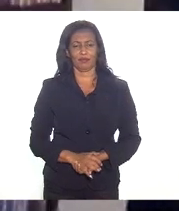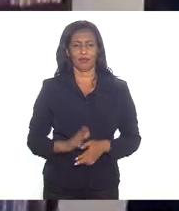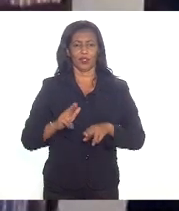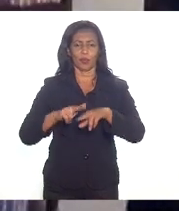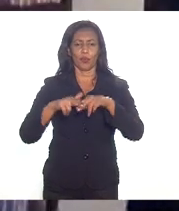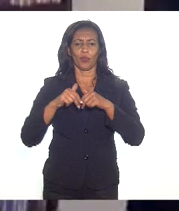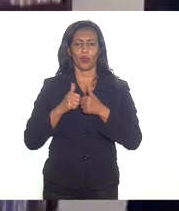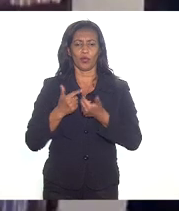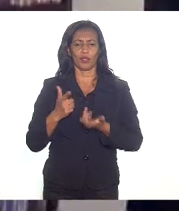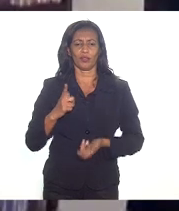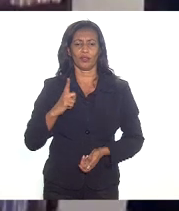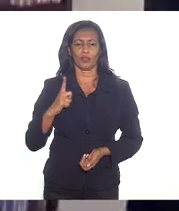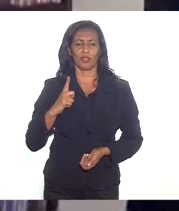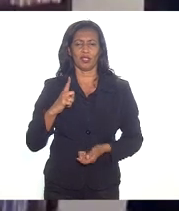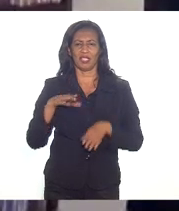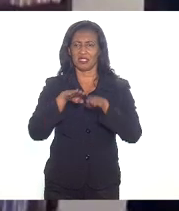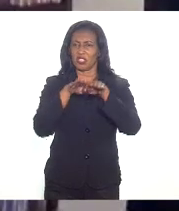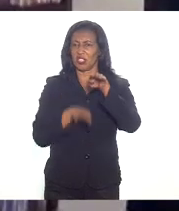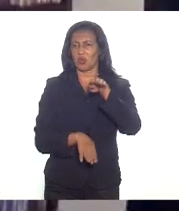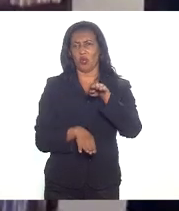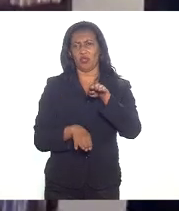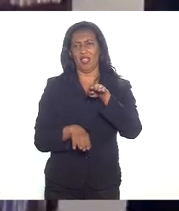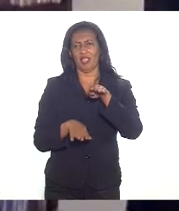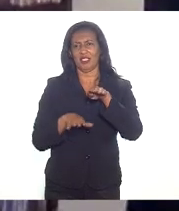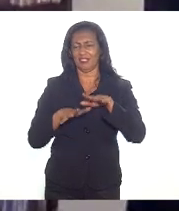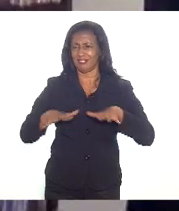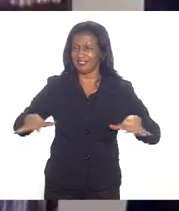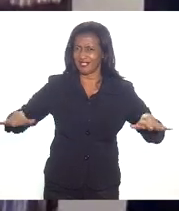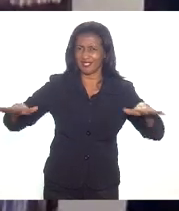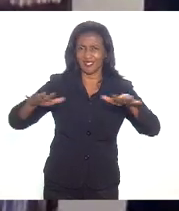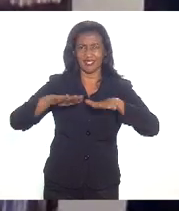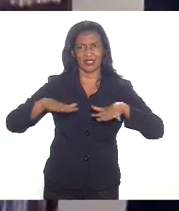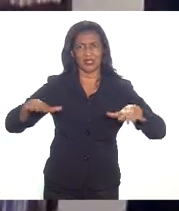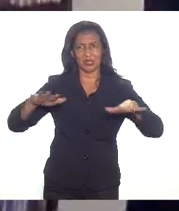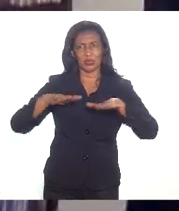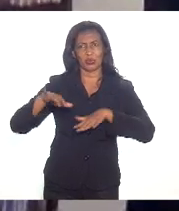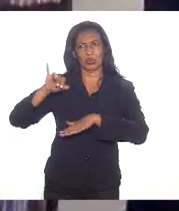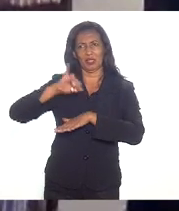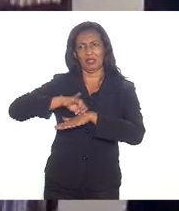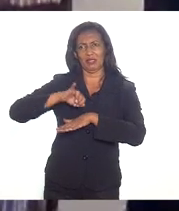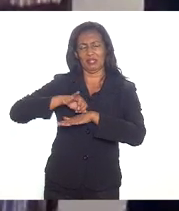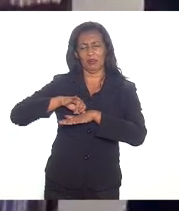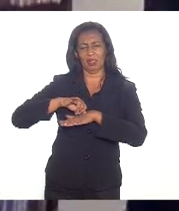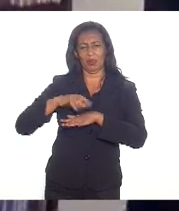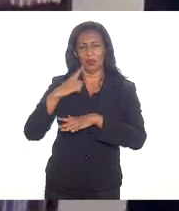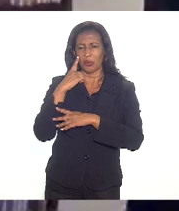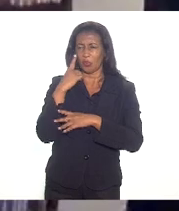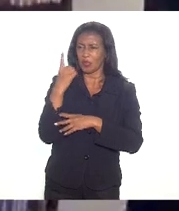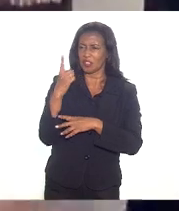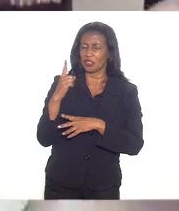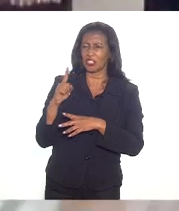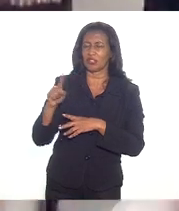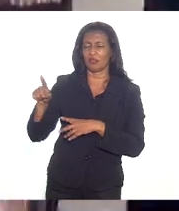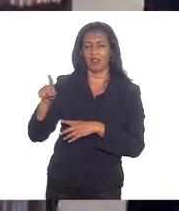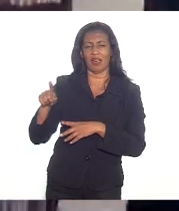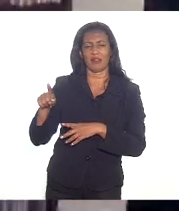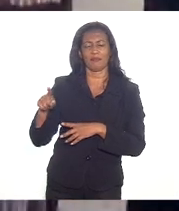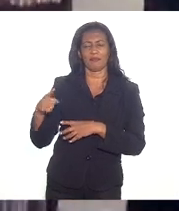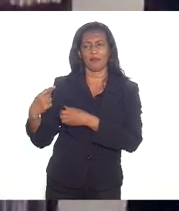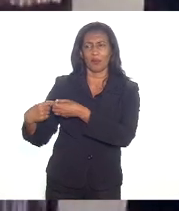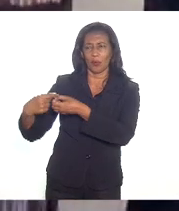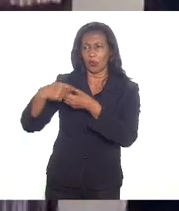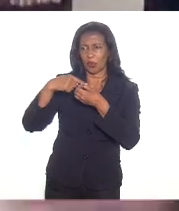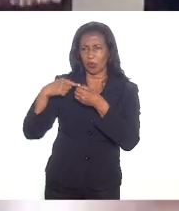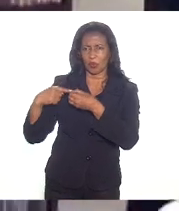isso existe essa desigualdade tão grande na região metropolitana. E quando a gente sai da região metropolitana para o Estado